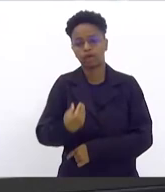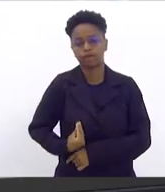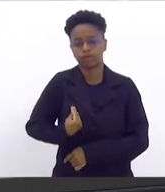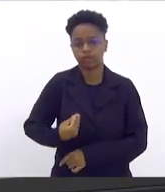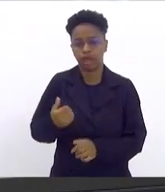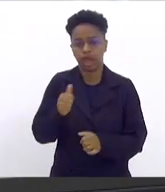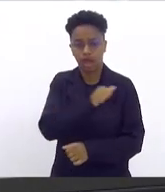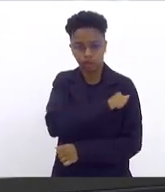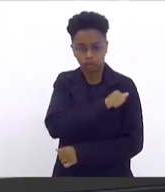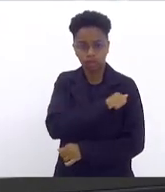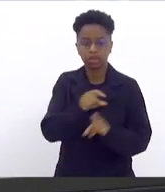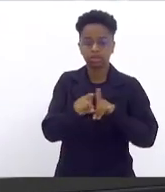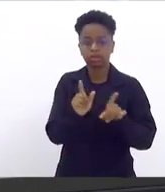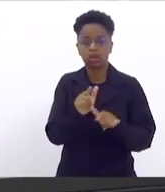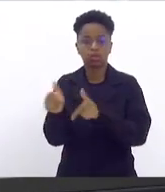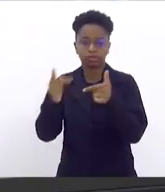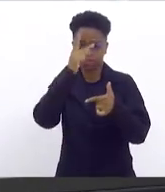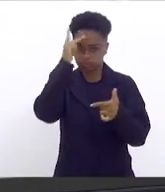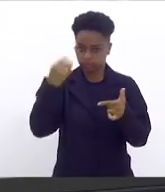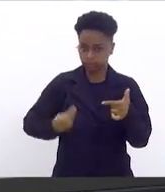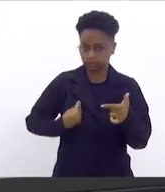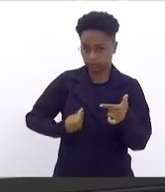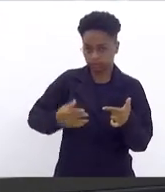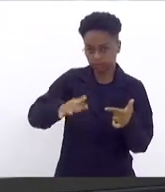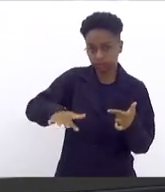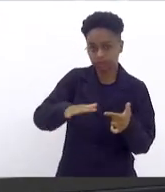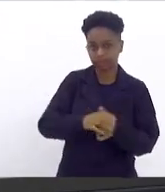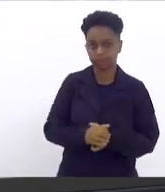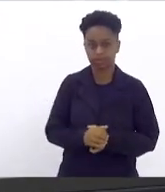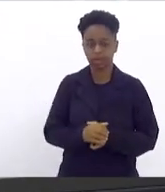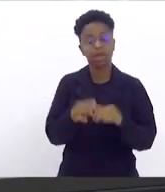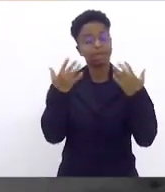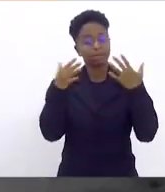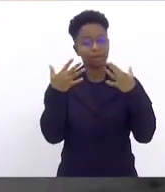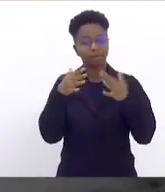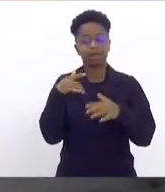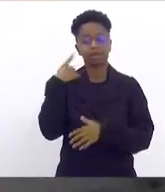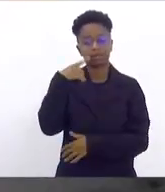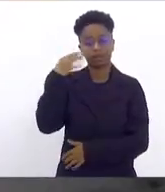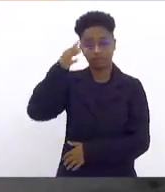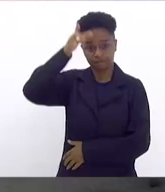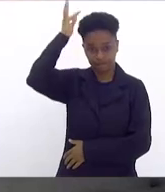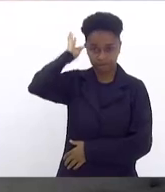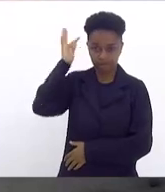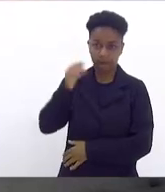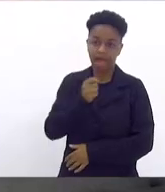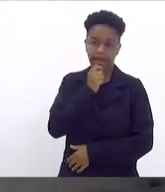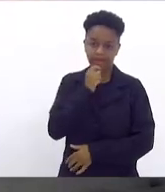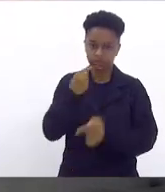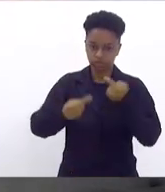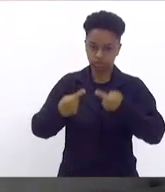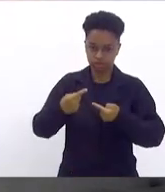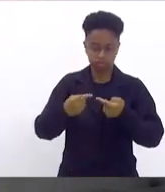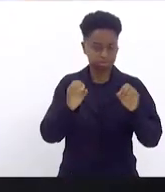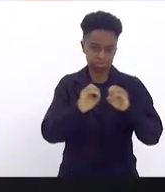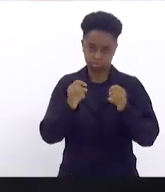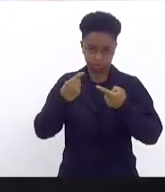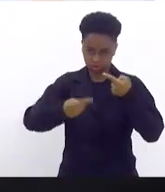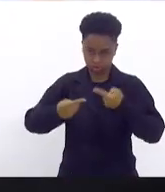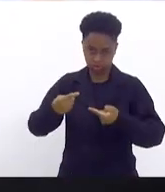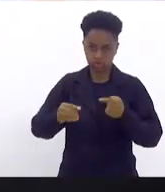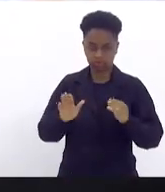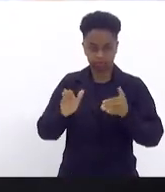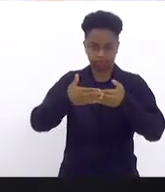e todos aqueles que vivem nesta realidade. Parabéns, deputado Fred. Ainda em discussão. Não havendo quem queira discutir, encerrada